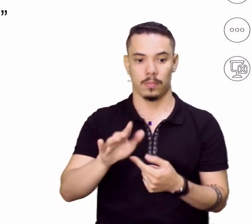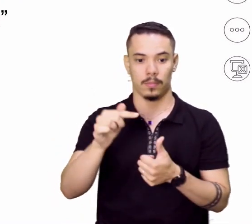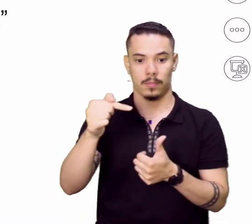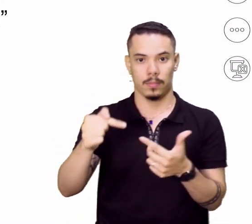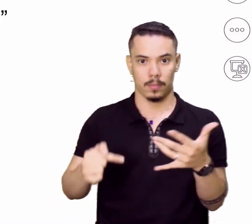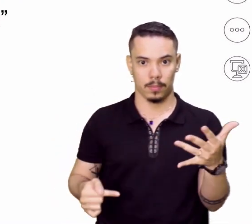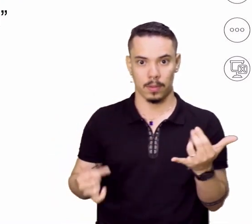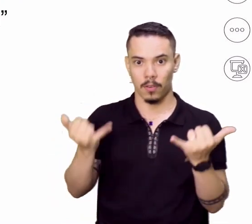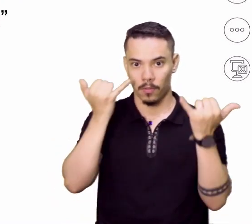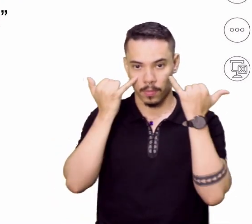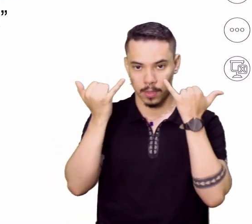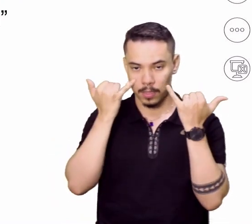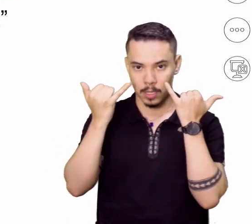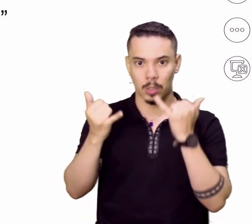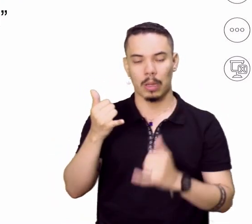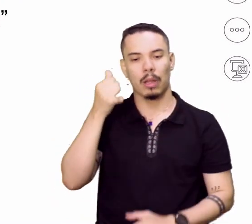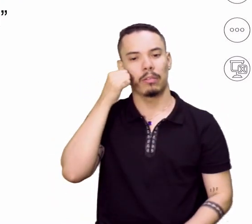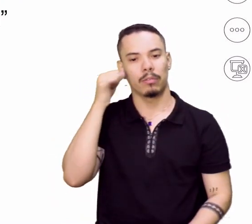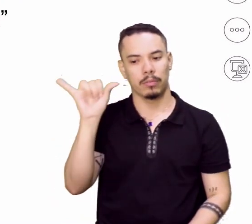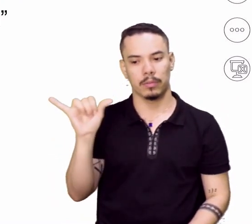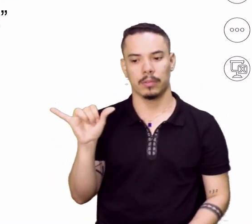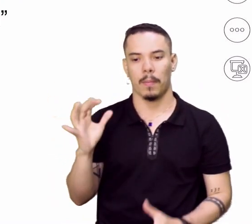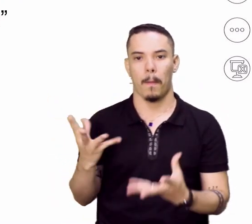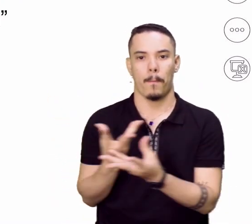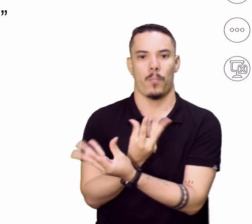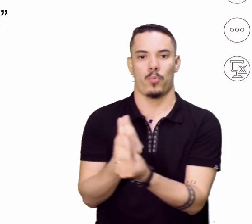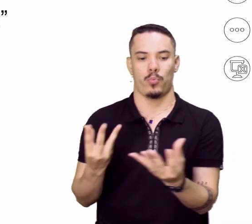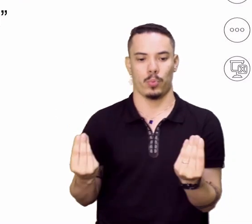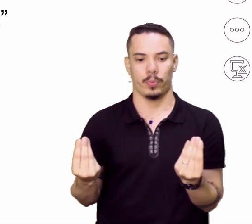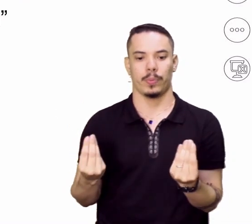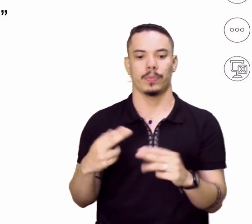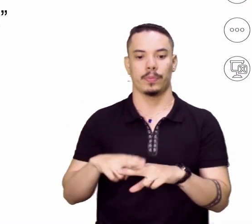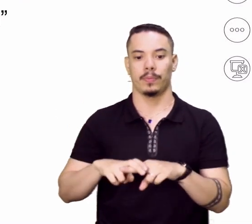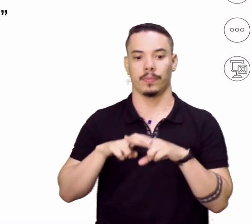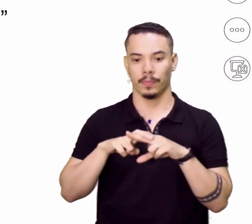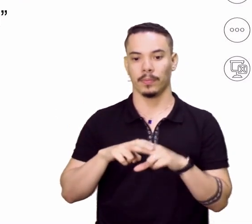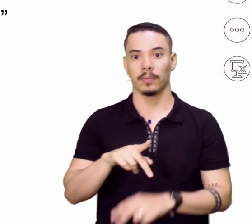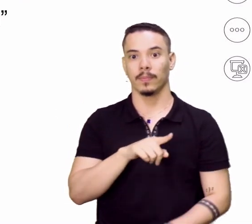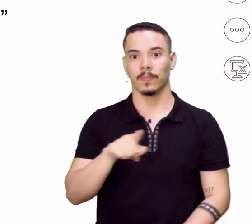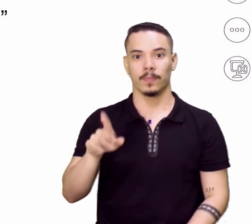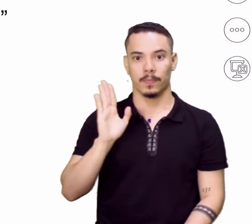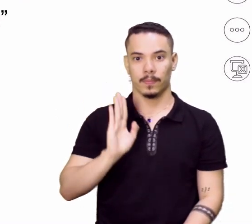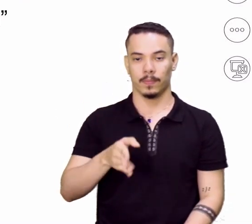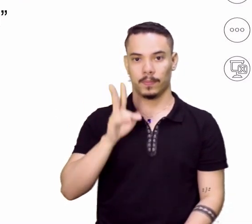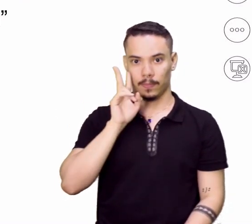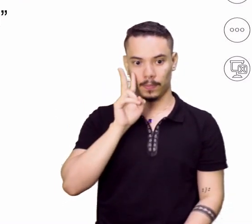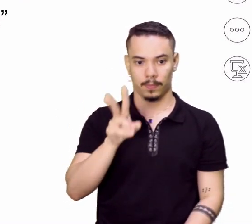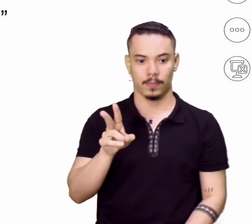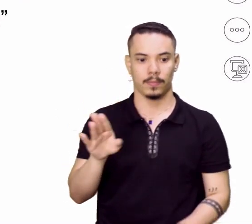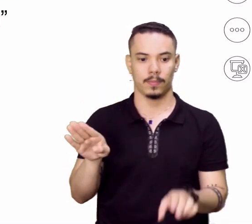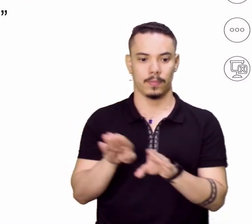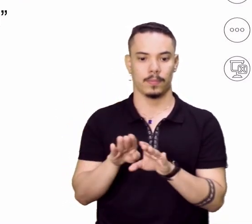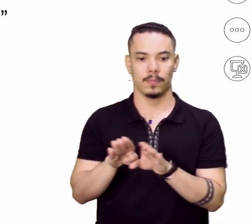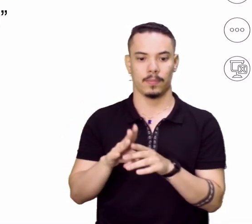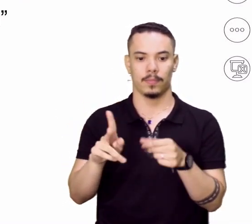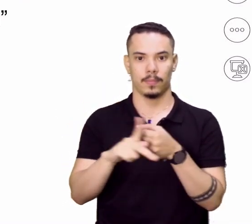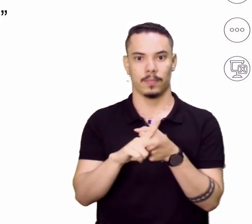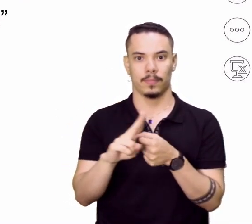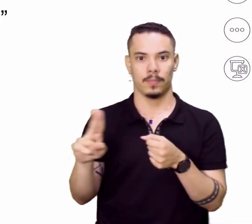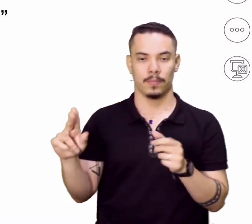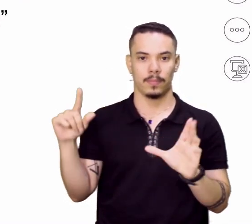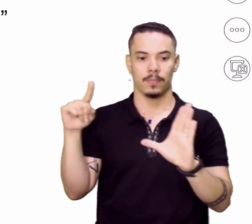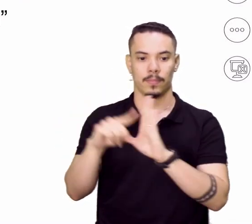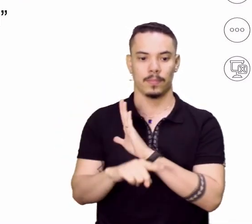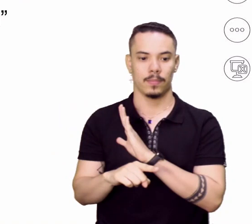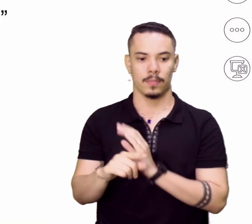informação para vocês. E de qualquer forma, os outros que não estão aqui, vocês também já viram eles lá nos pronomes interrogativos,